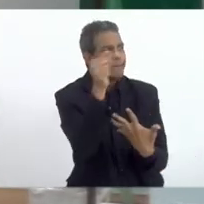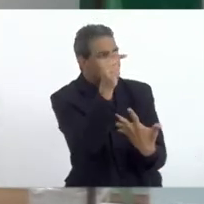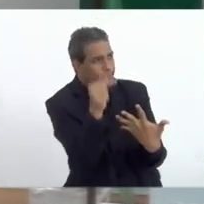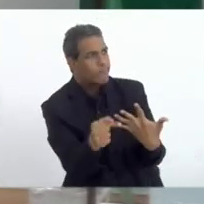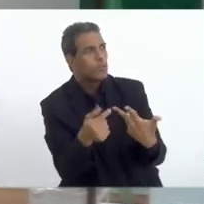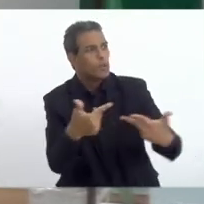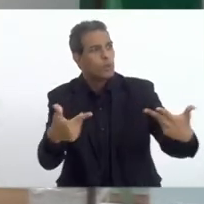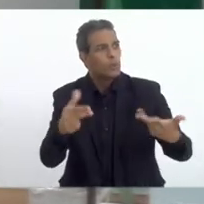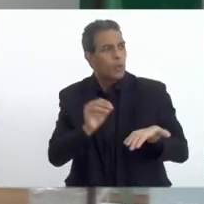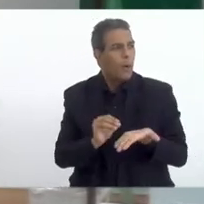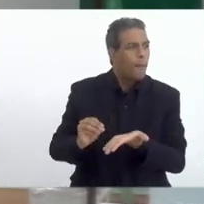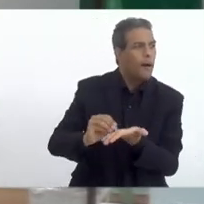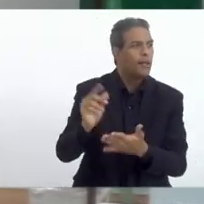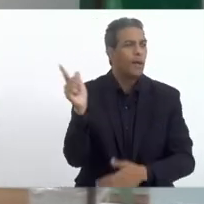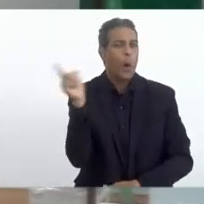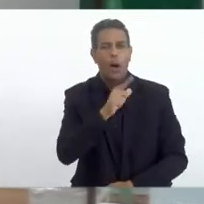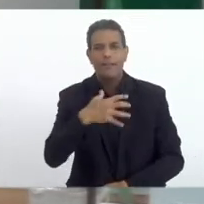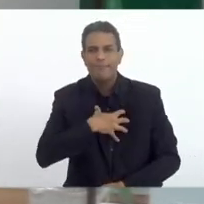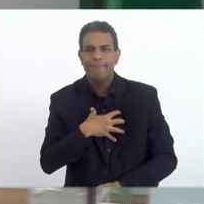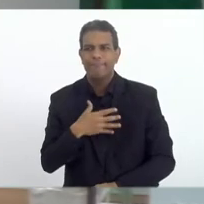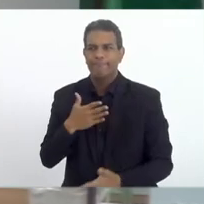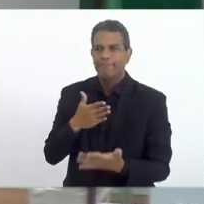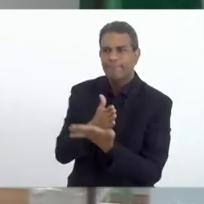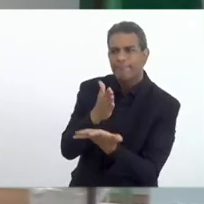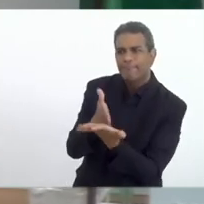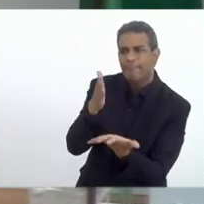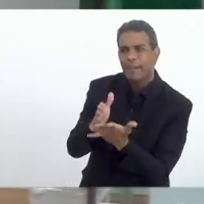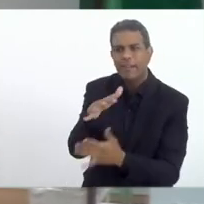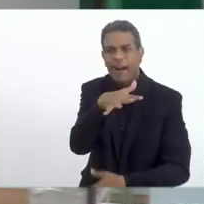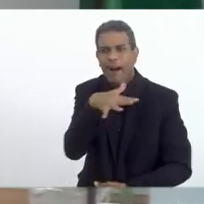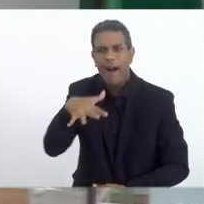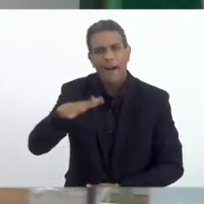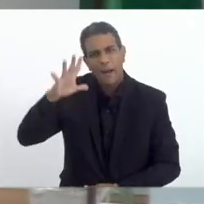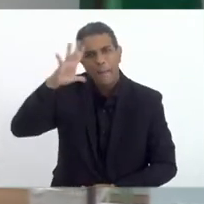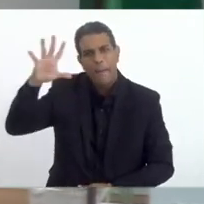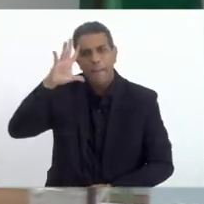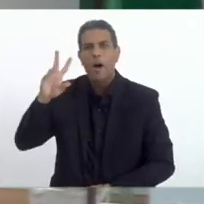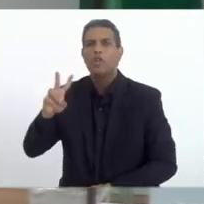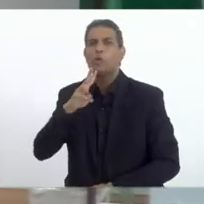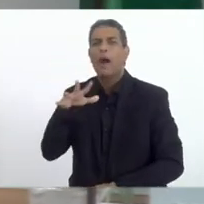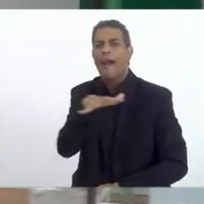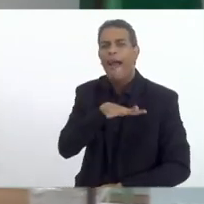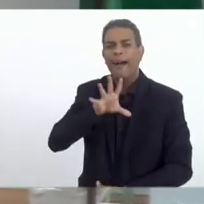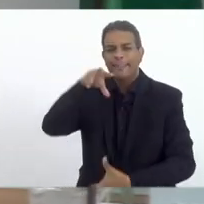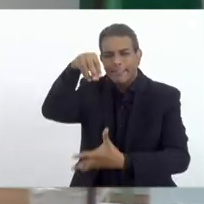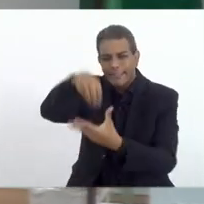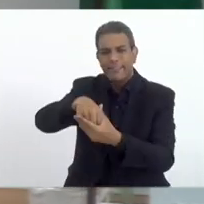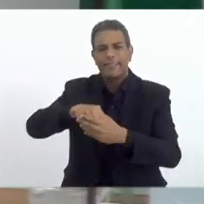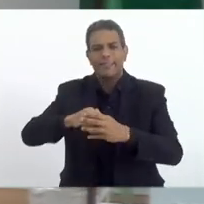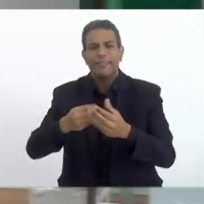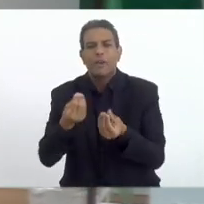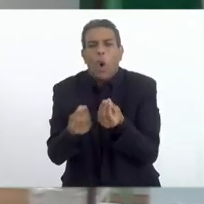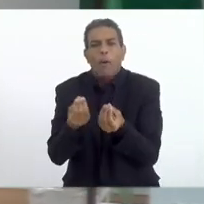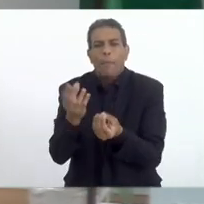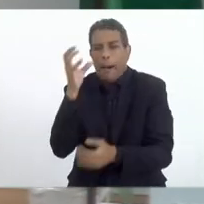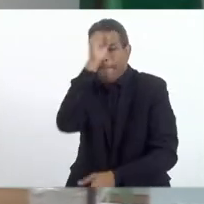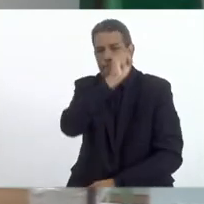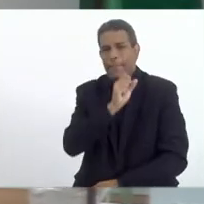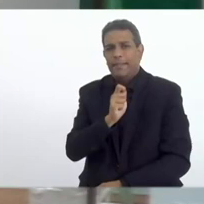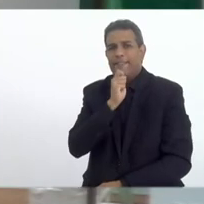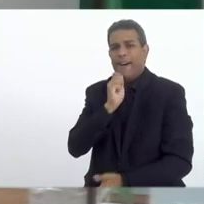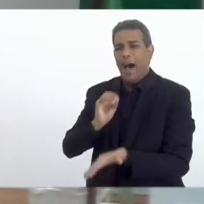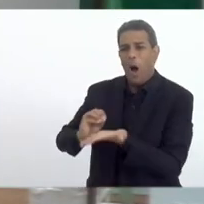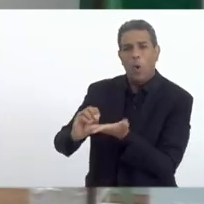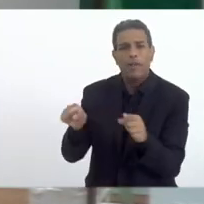Esses que formam escola, né? Esses que conhecem a memória, né? Que não precisam aprender o